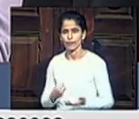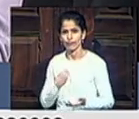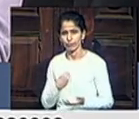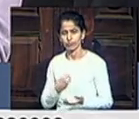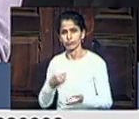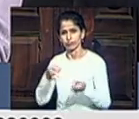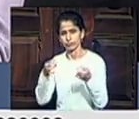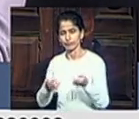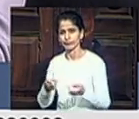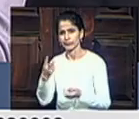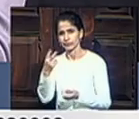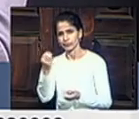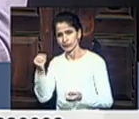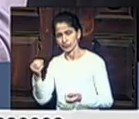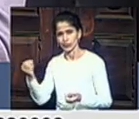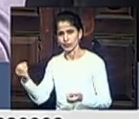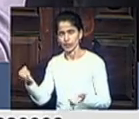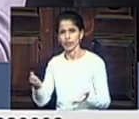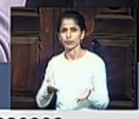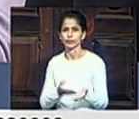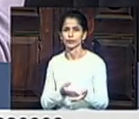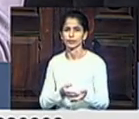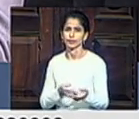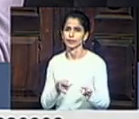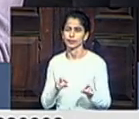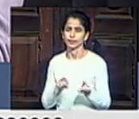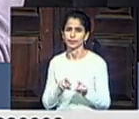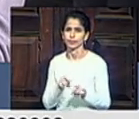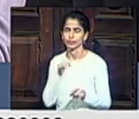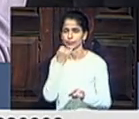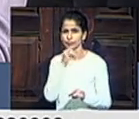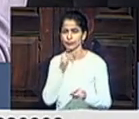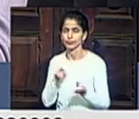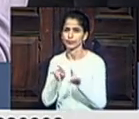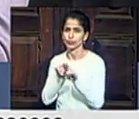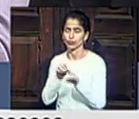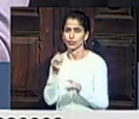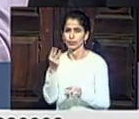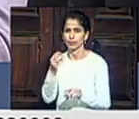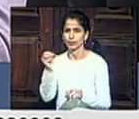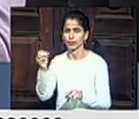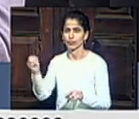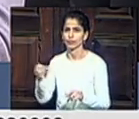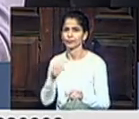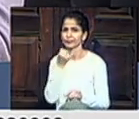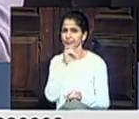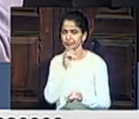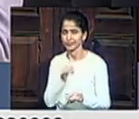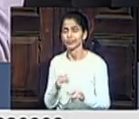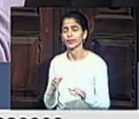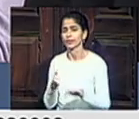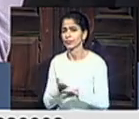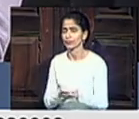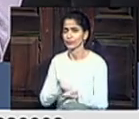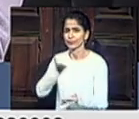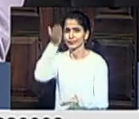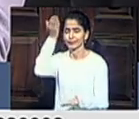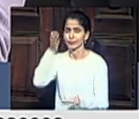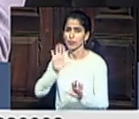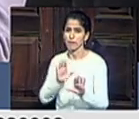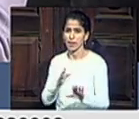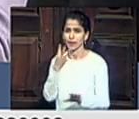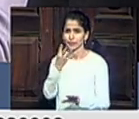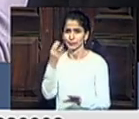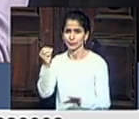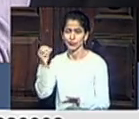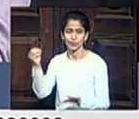de 200, o atual consumo de 200 e de 300 quilowatts, que o aumento vai ser enorme. E o de 400 vai ter um